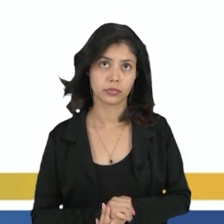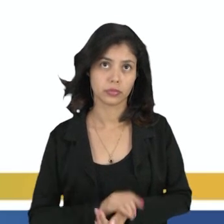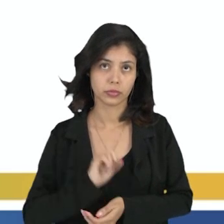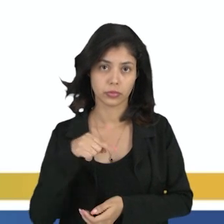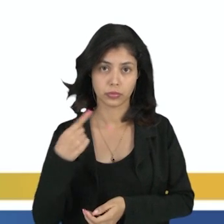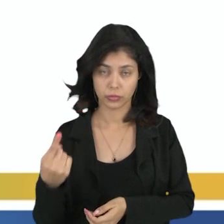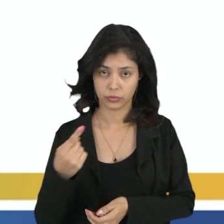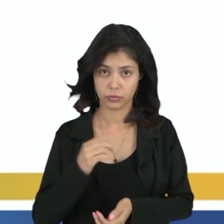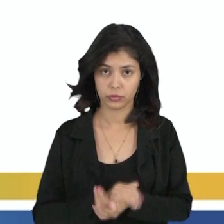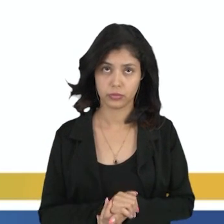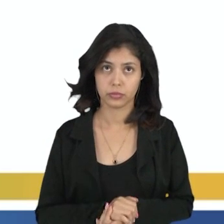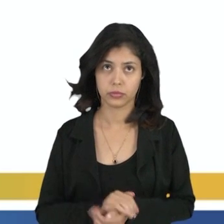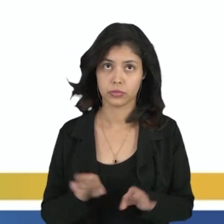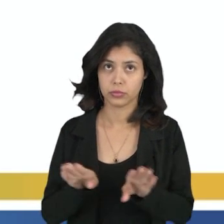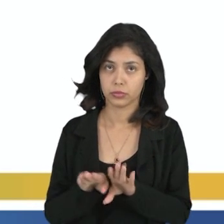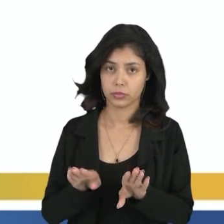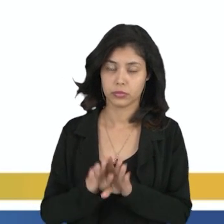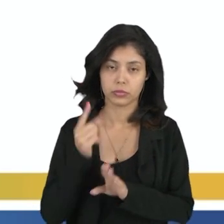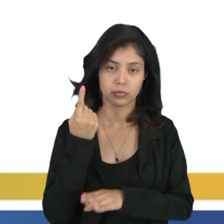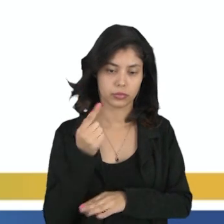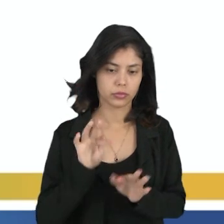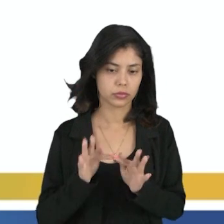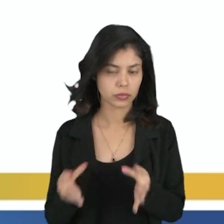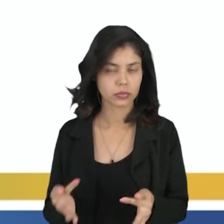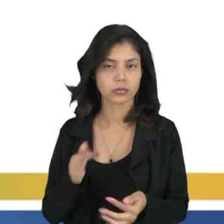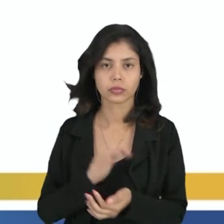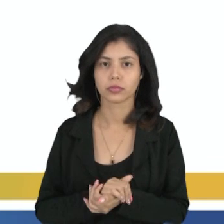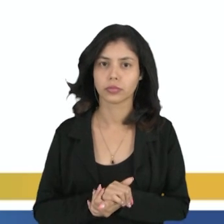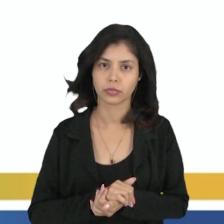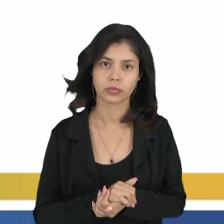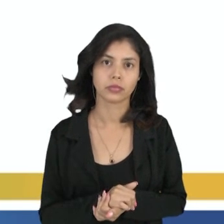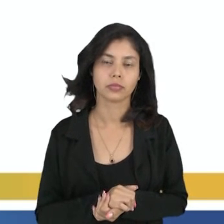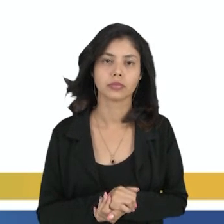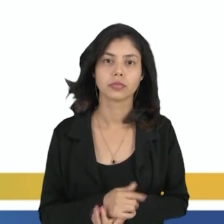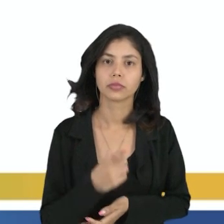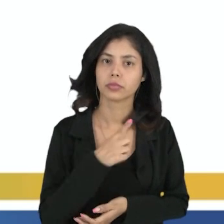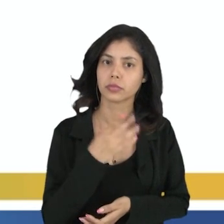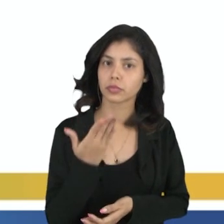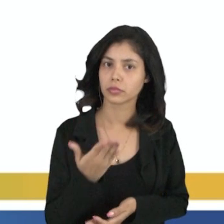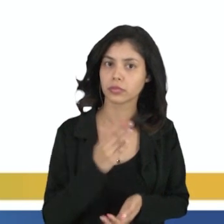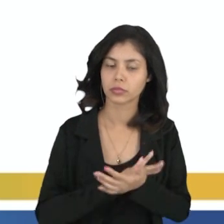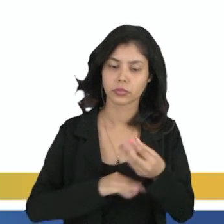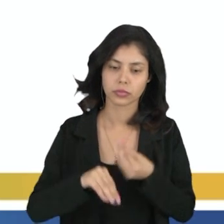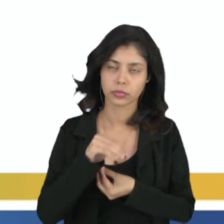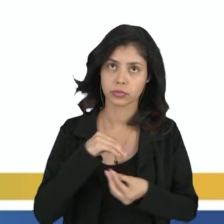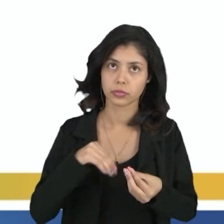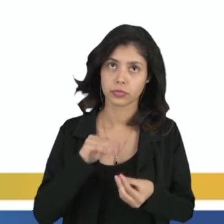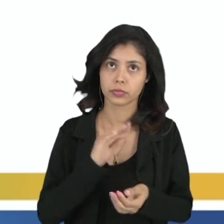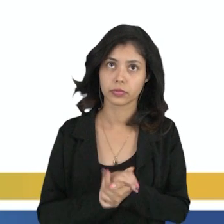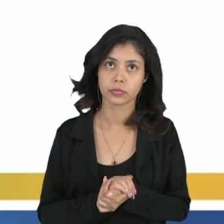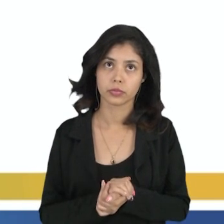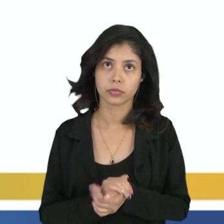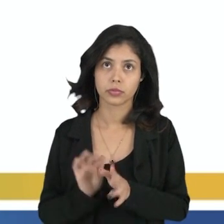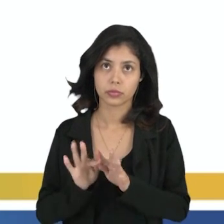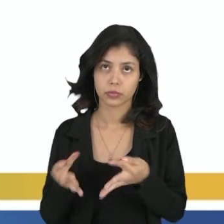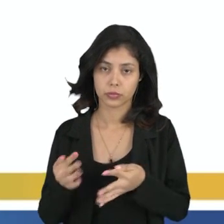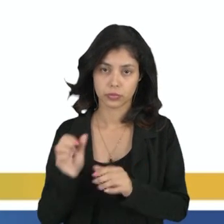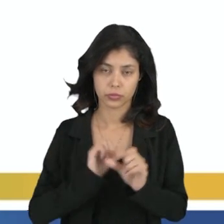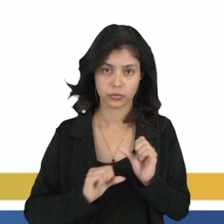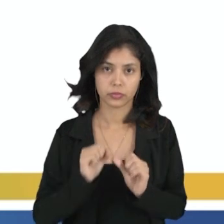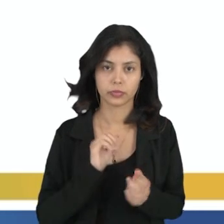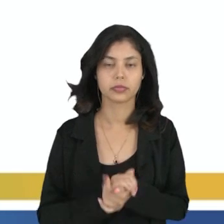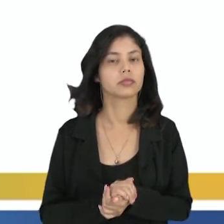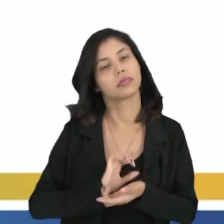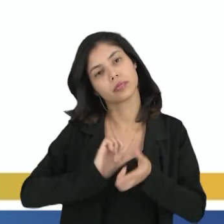Lá no lado do produto, também uma substância simples. Então, aqui nós teremos uma reação de simples